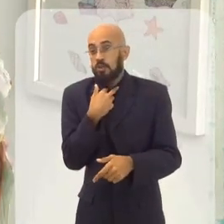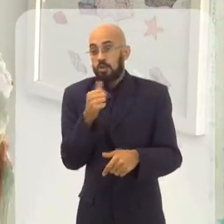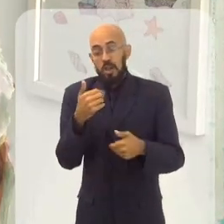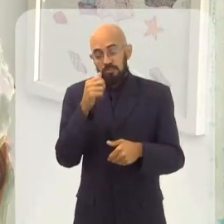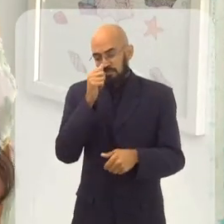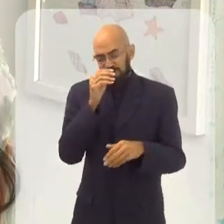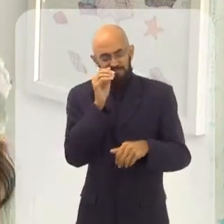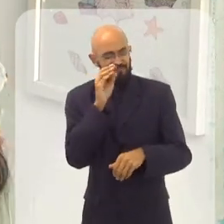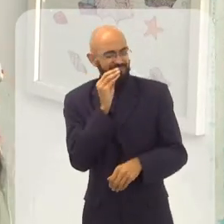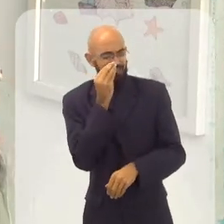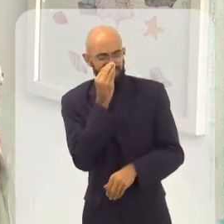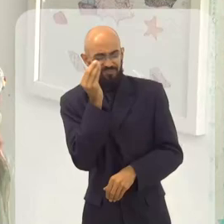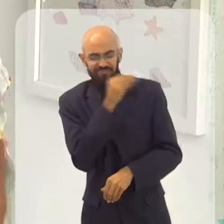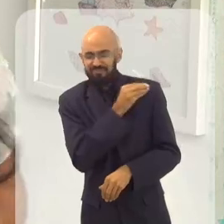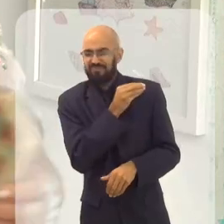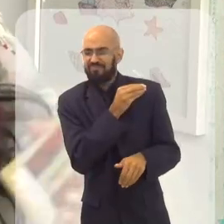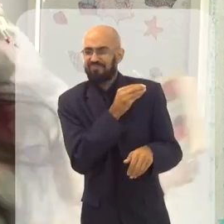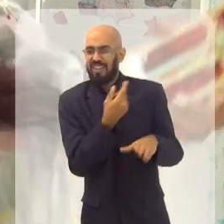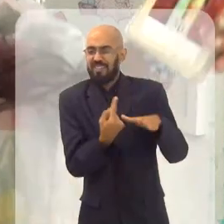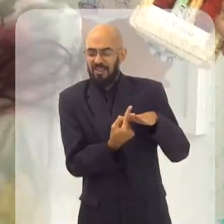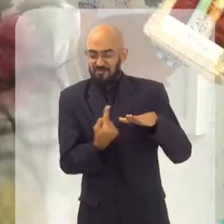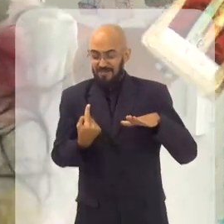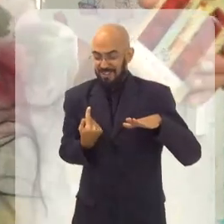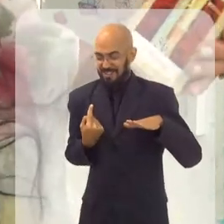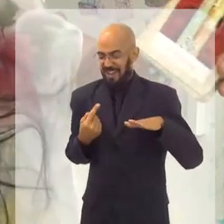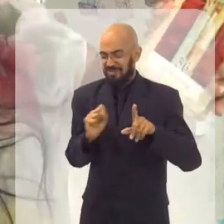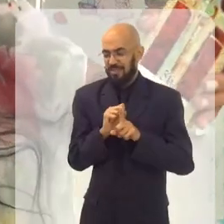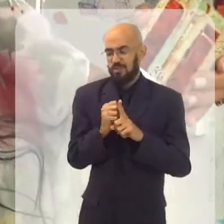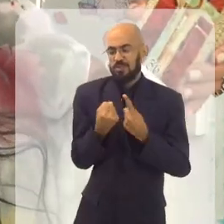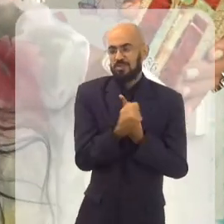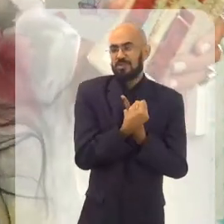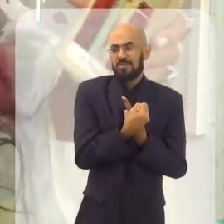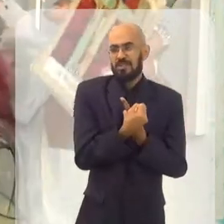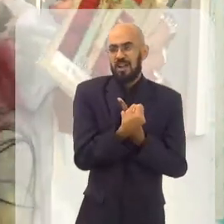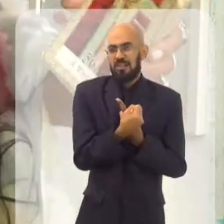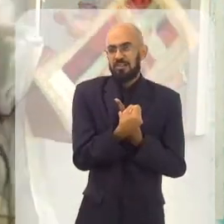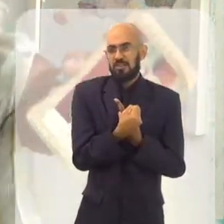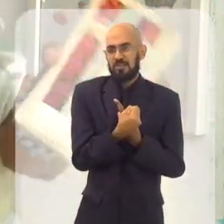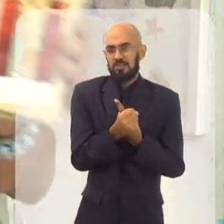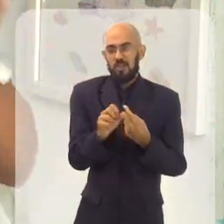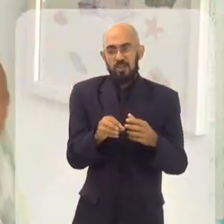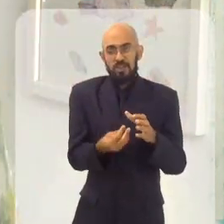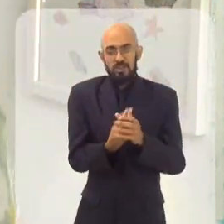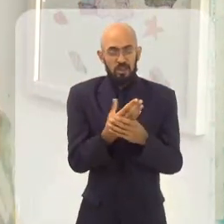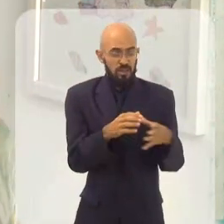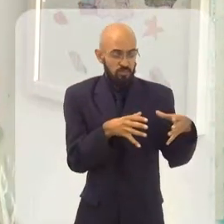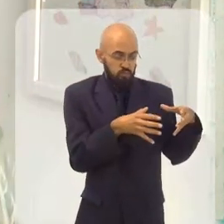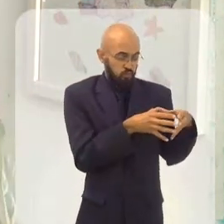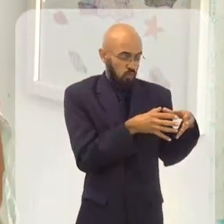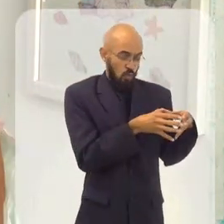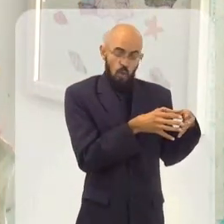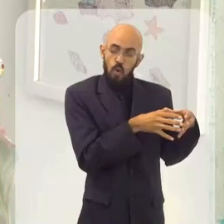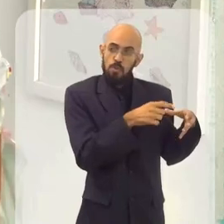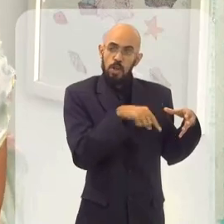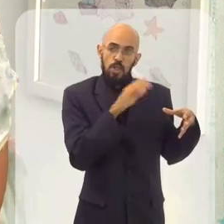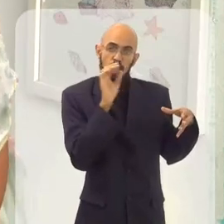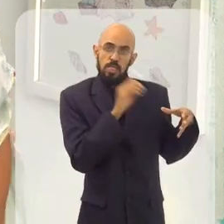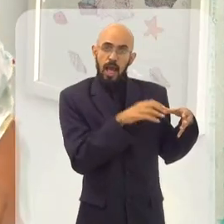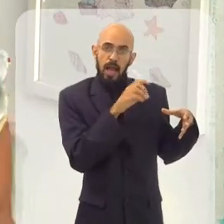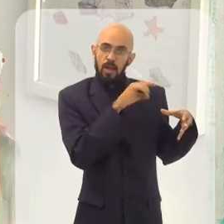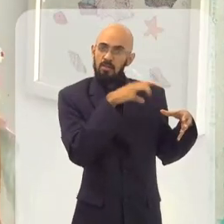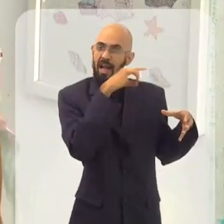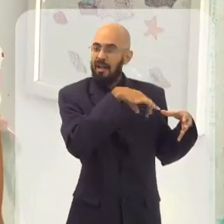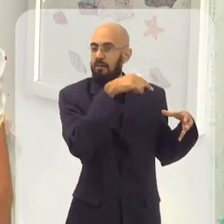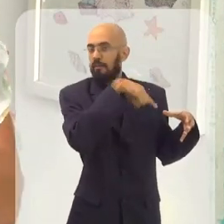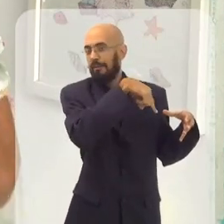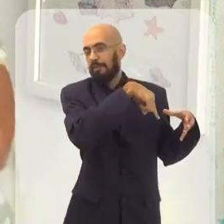um pária, é afastado da sociedade. Então, o que, que eles fazem? Fazem guetos, né? E botam os ciganos ali. Eu acho